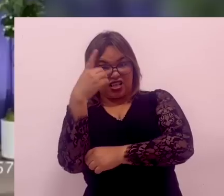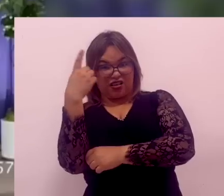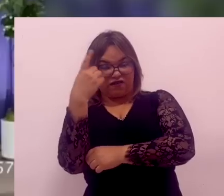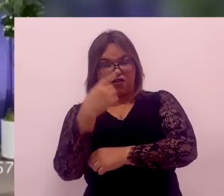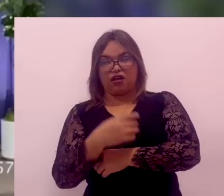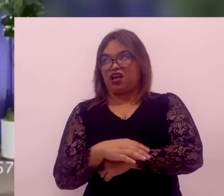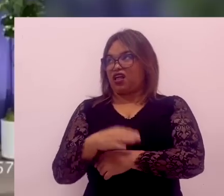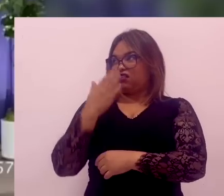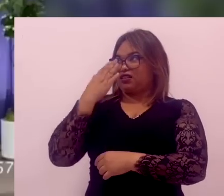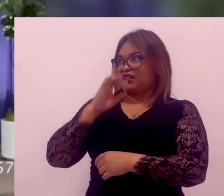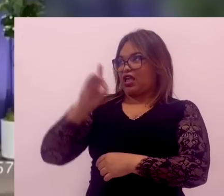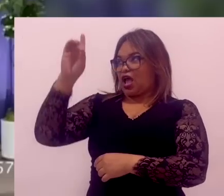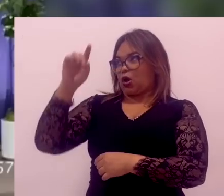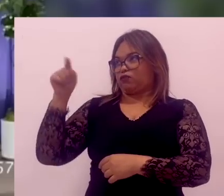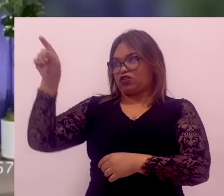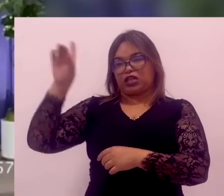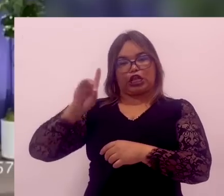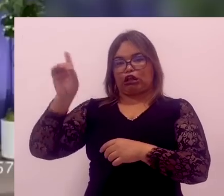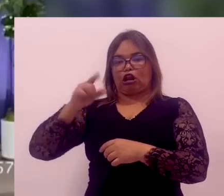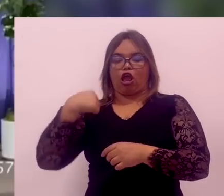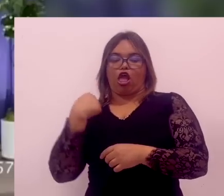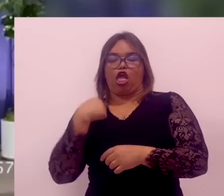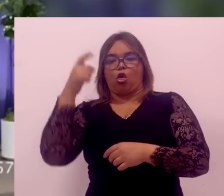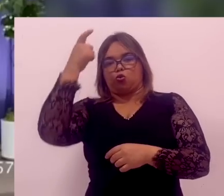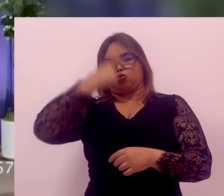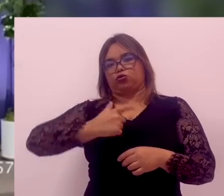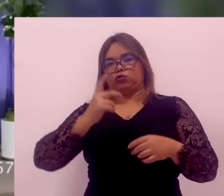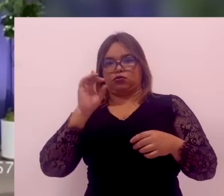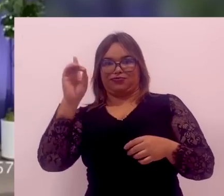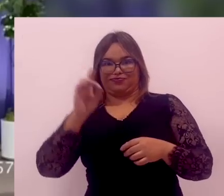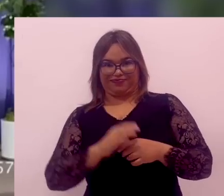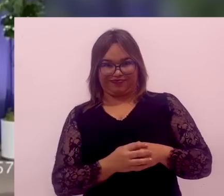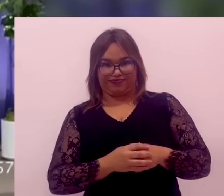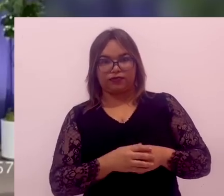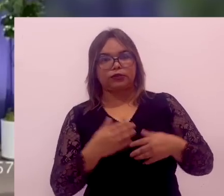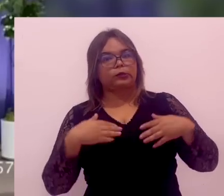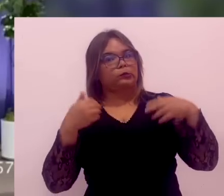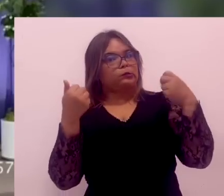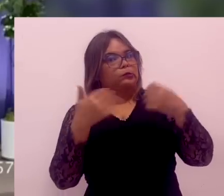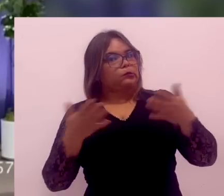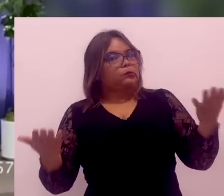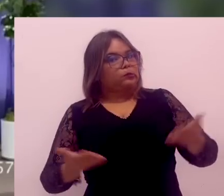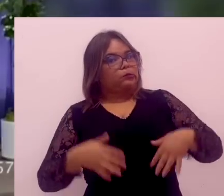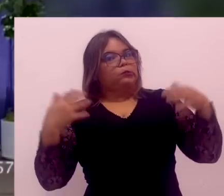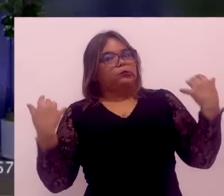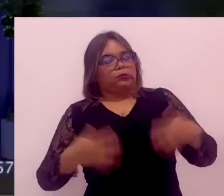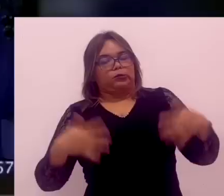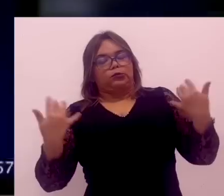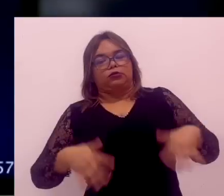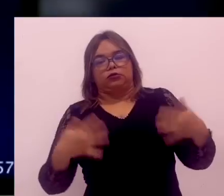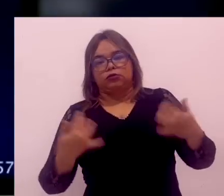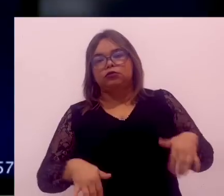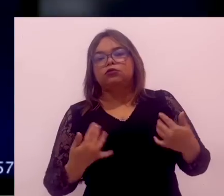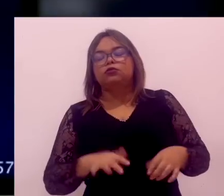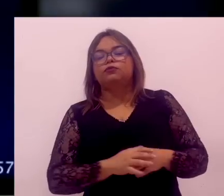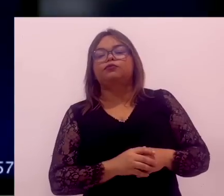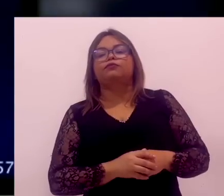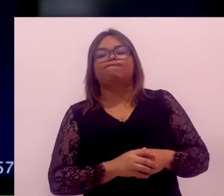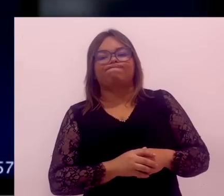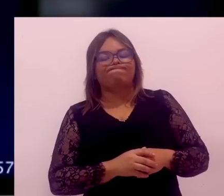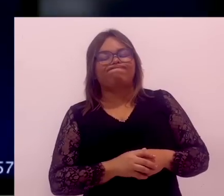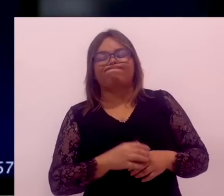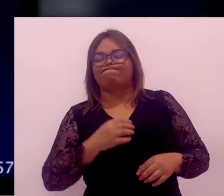declaração terrível que eu estou fazendo aqui hoje à noite. Esta é uma declaração terrível. Com a ponta para cima, o